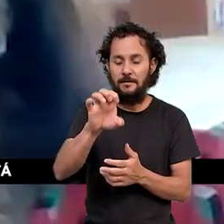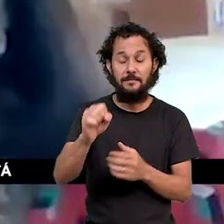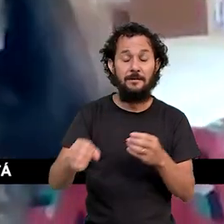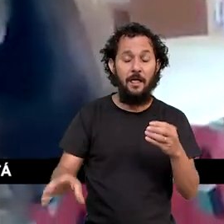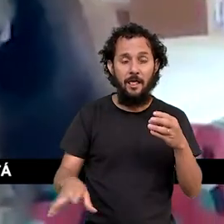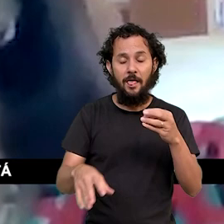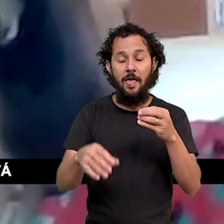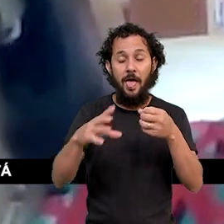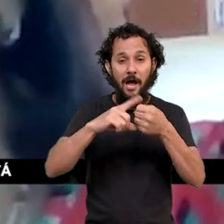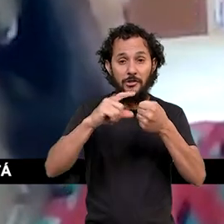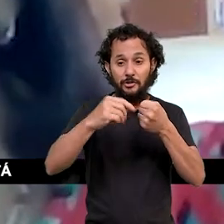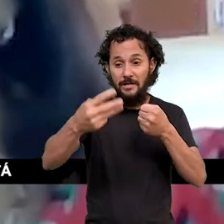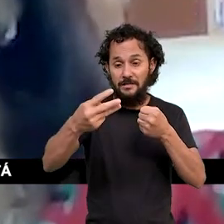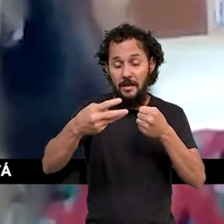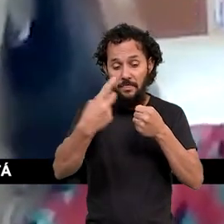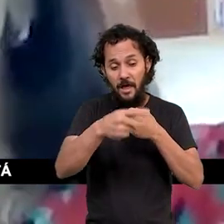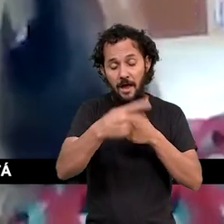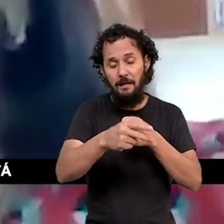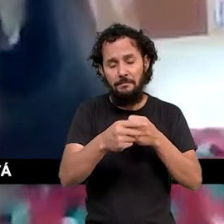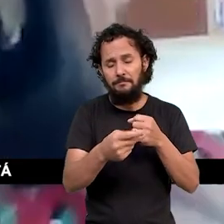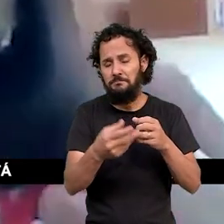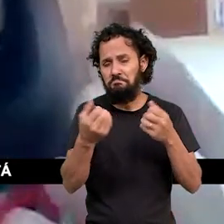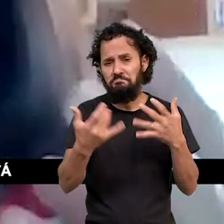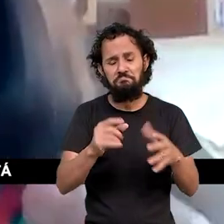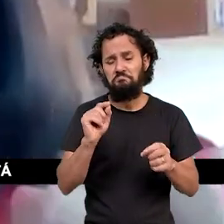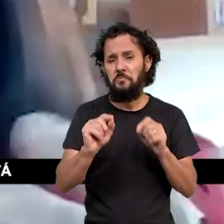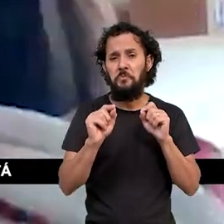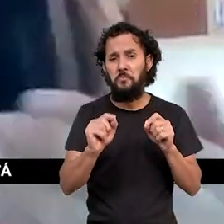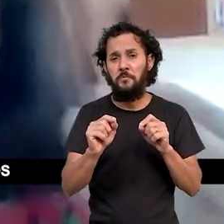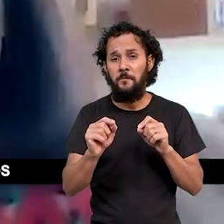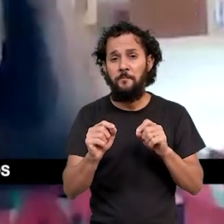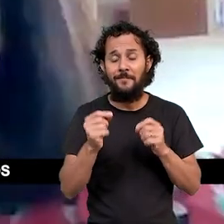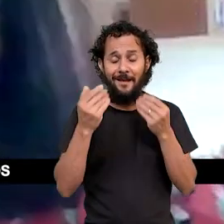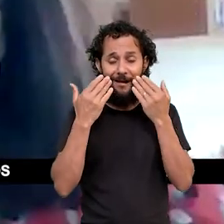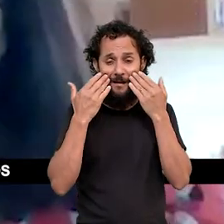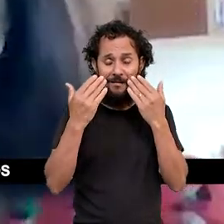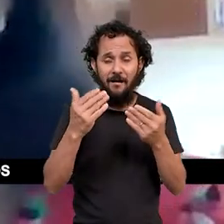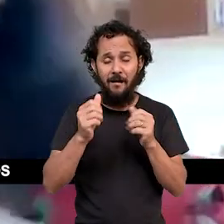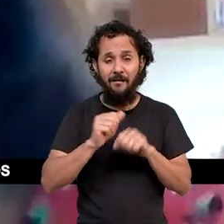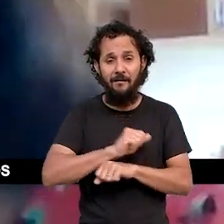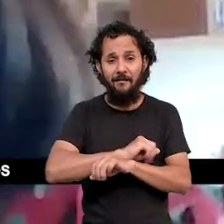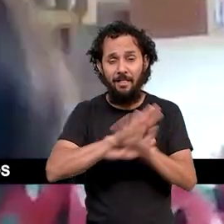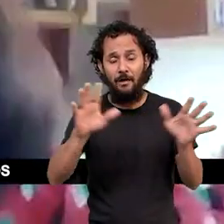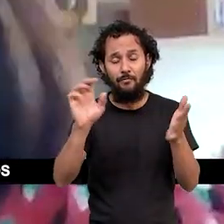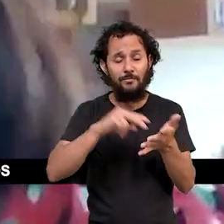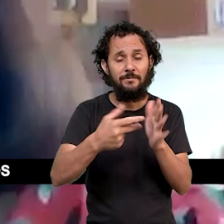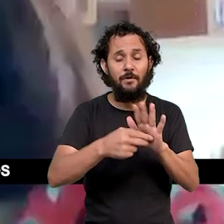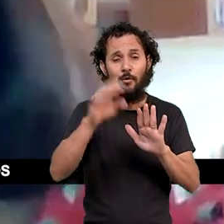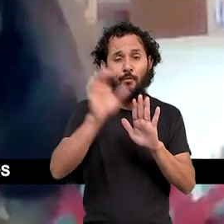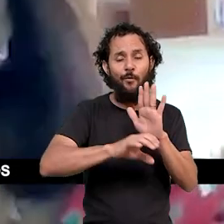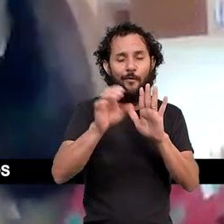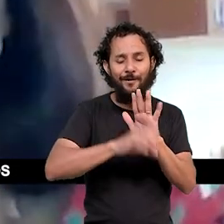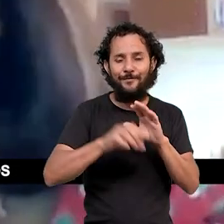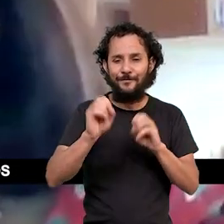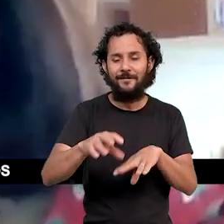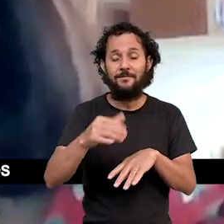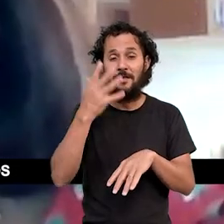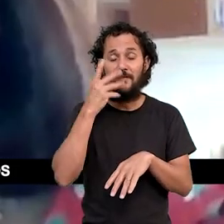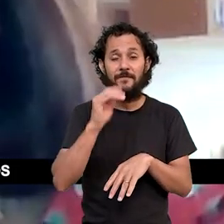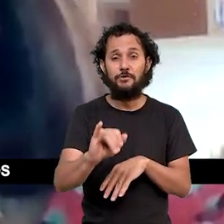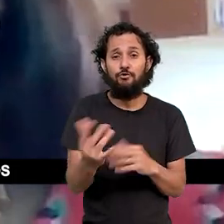artigo 3º das diretrizes, em que está explícito o que é o currículo da educação